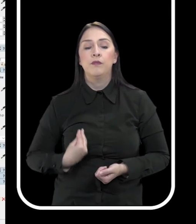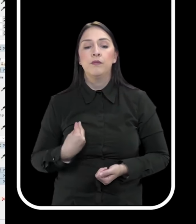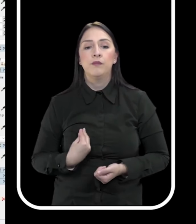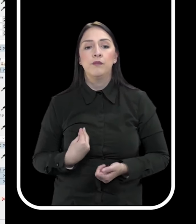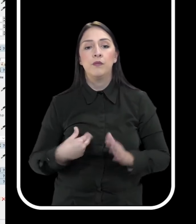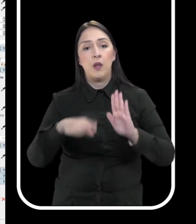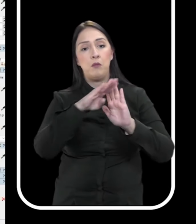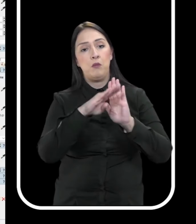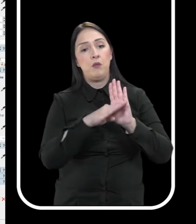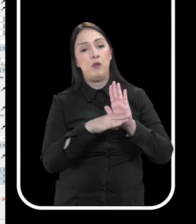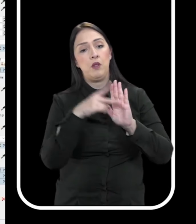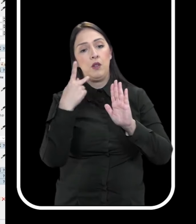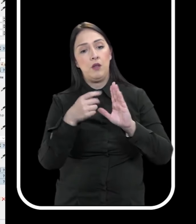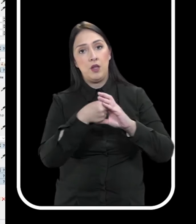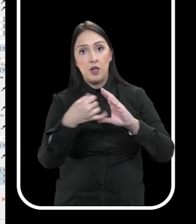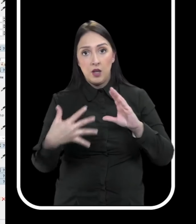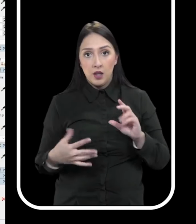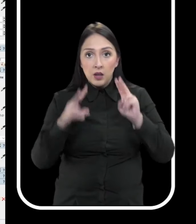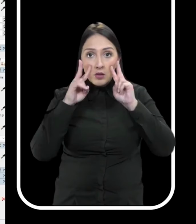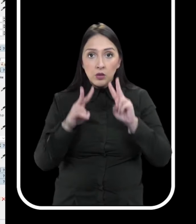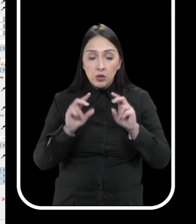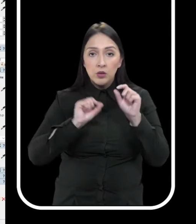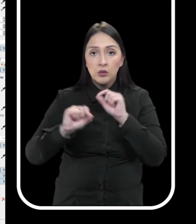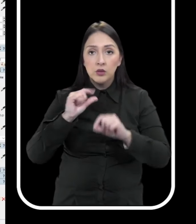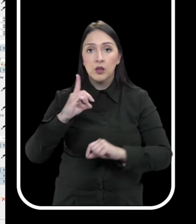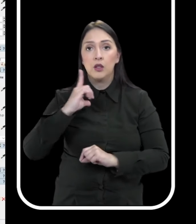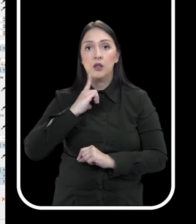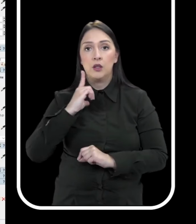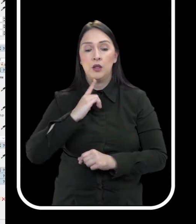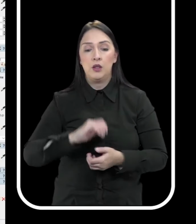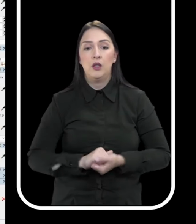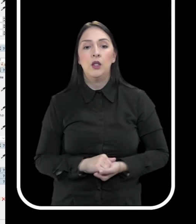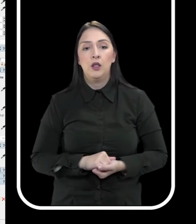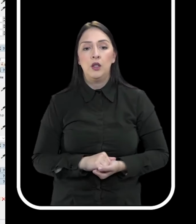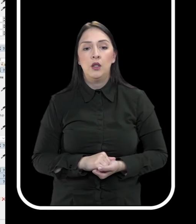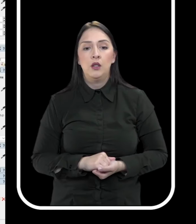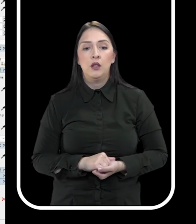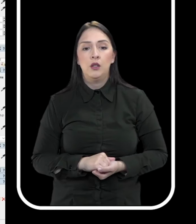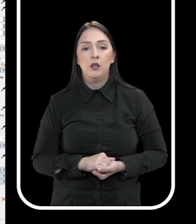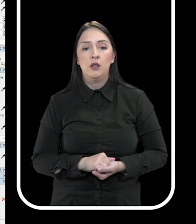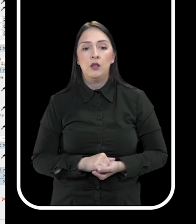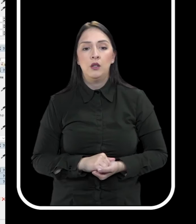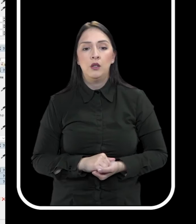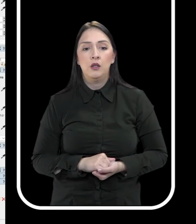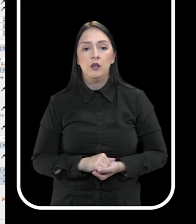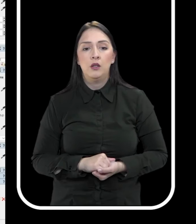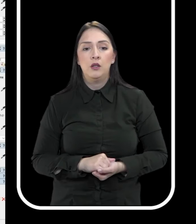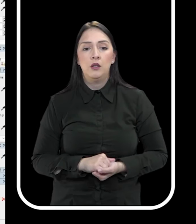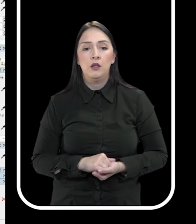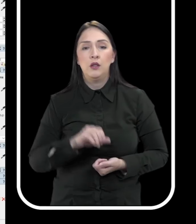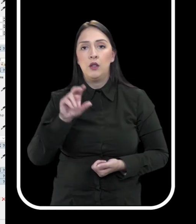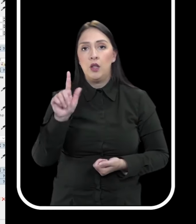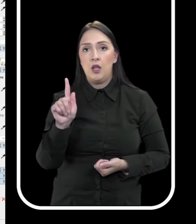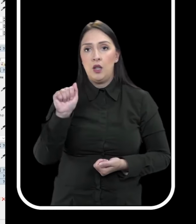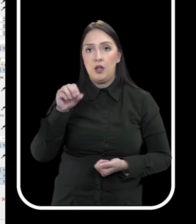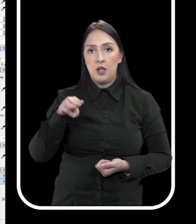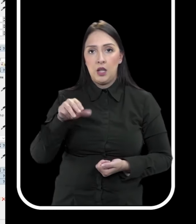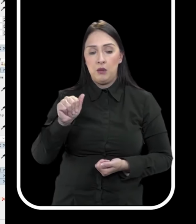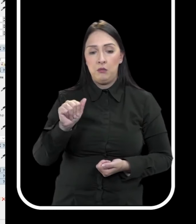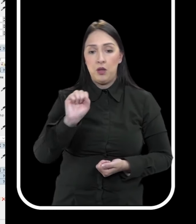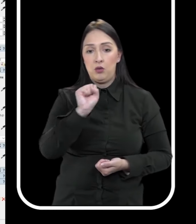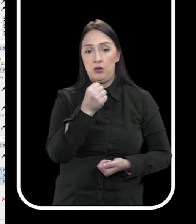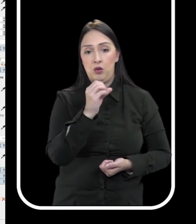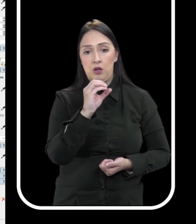está feita aqui a programação dela, e essa programação, ela está com uma curva, no caso da velha, uma curva